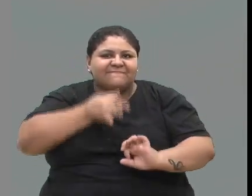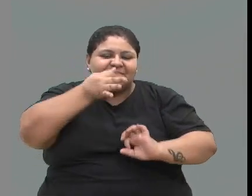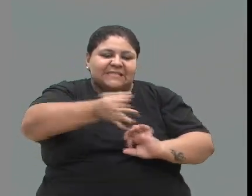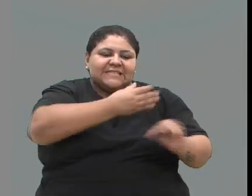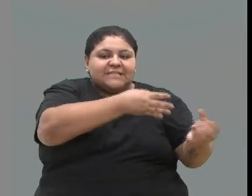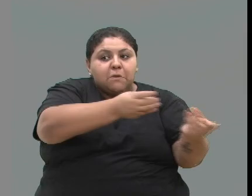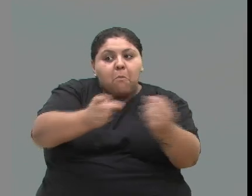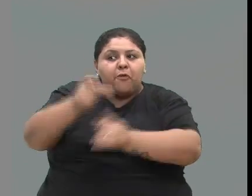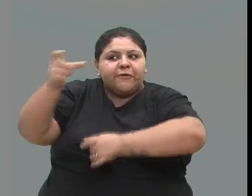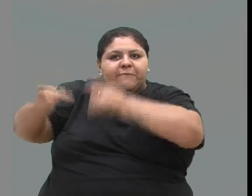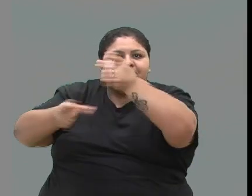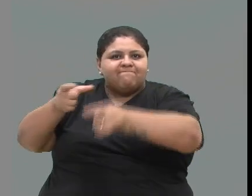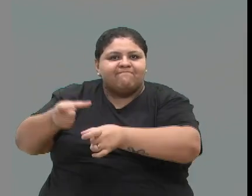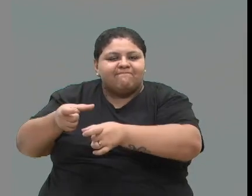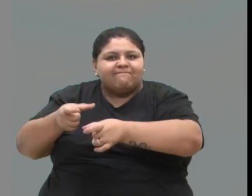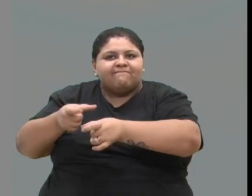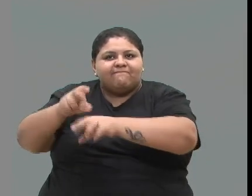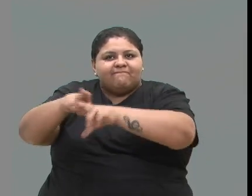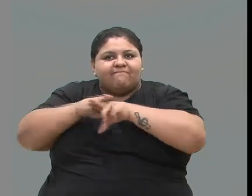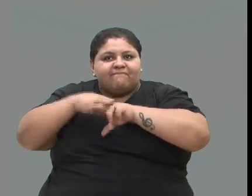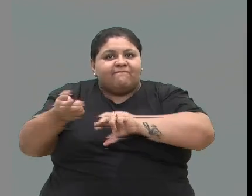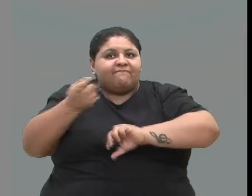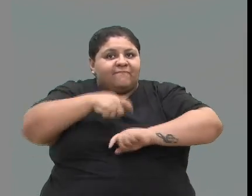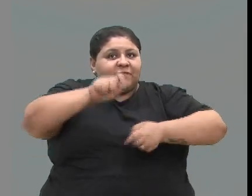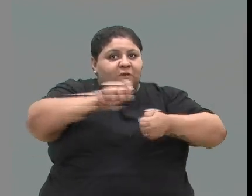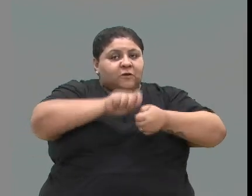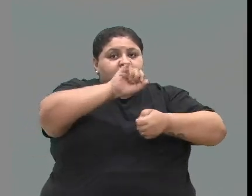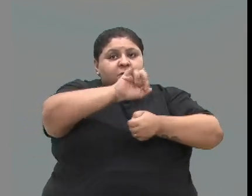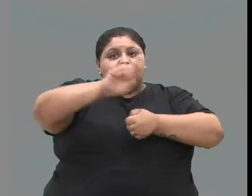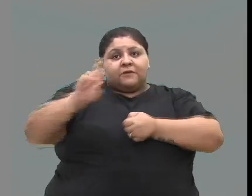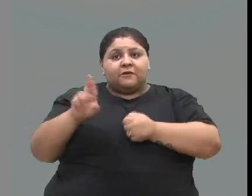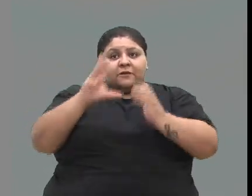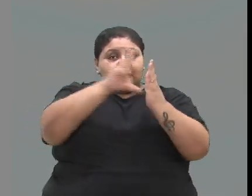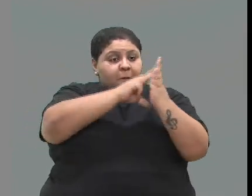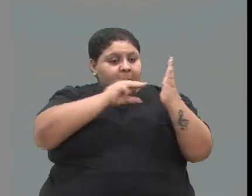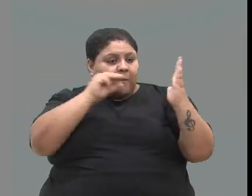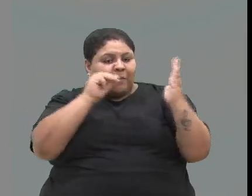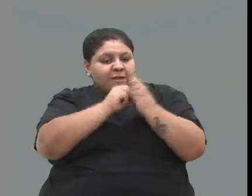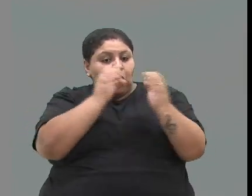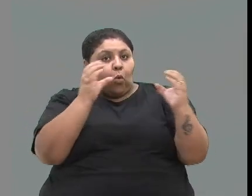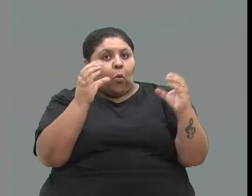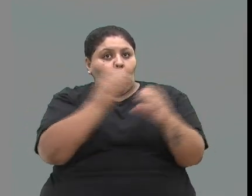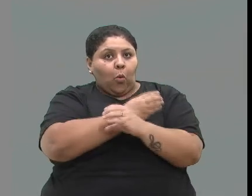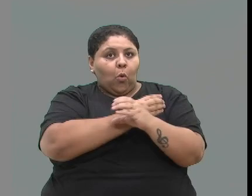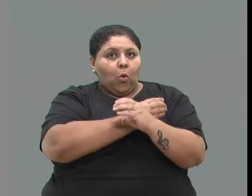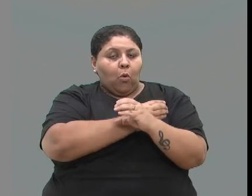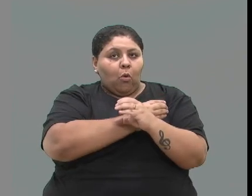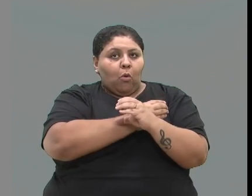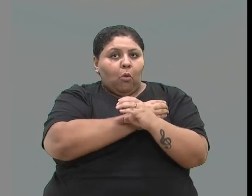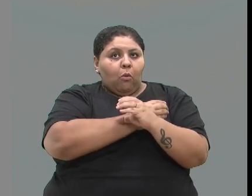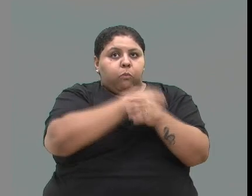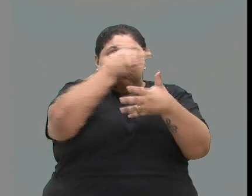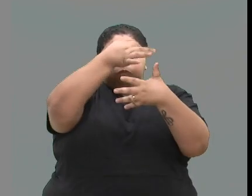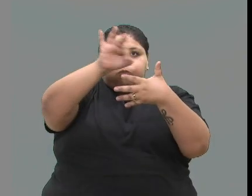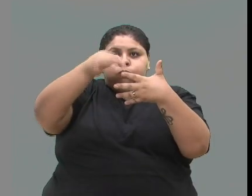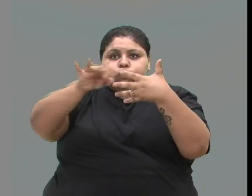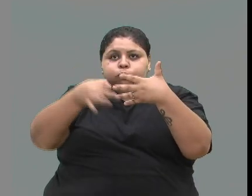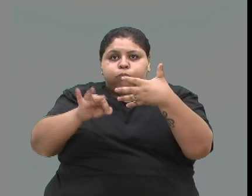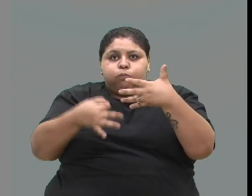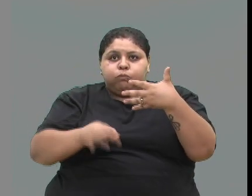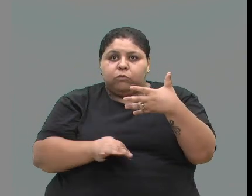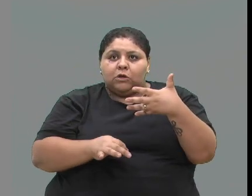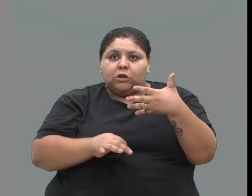muita gente. Para isso, é preciso fazer a declaração pelo modelo completo e, no preenchimento, abrir a aba